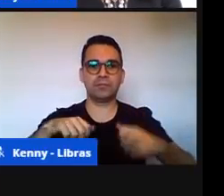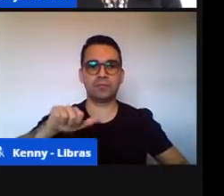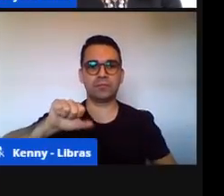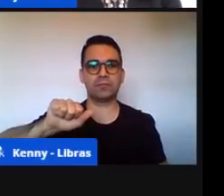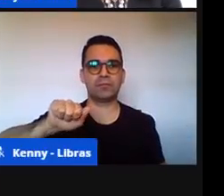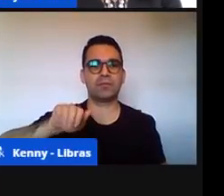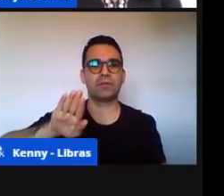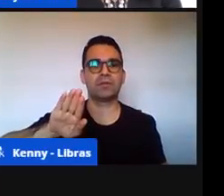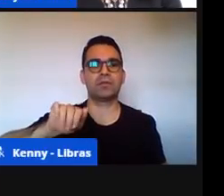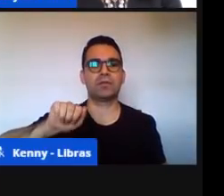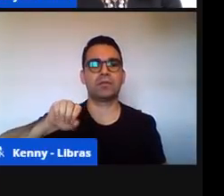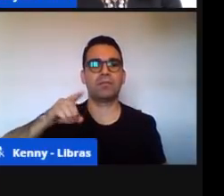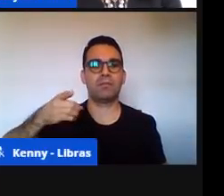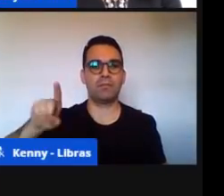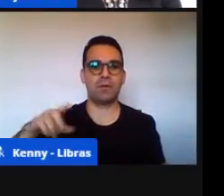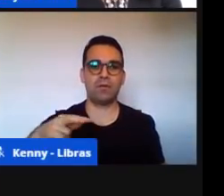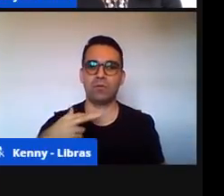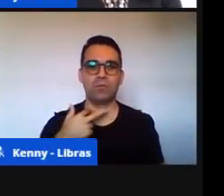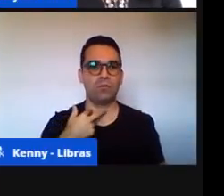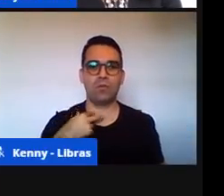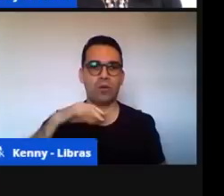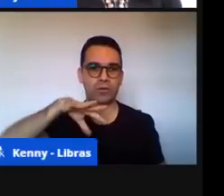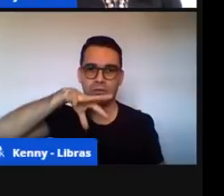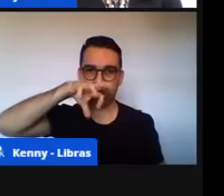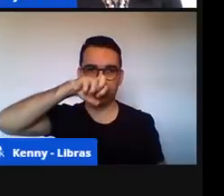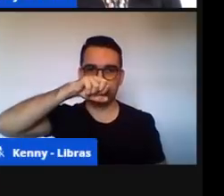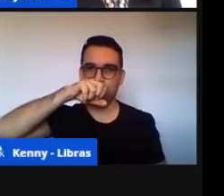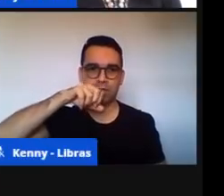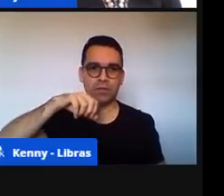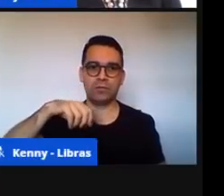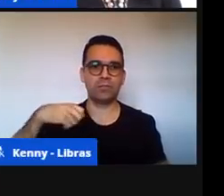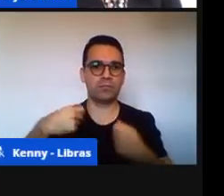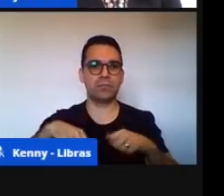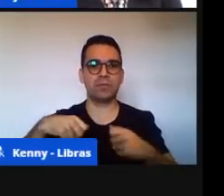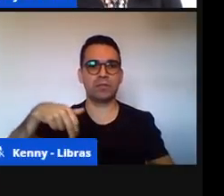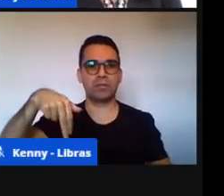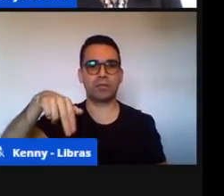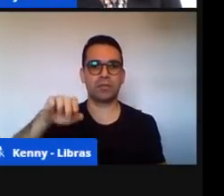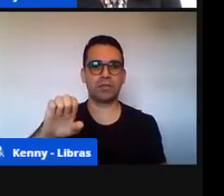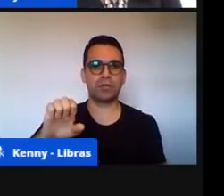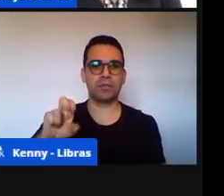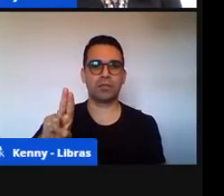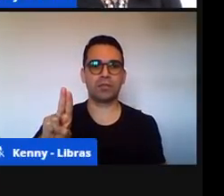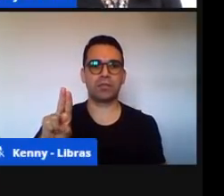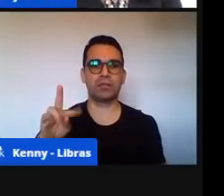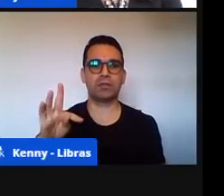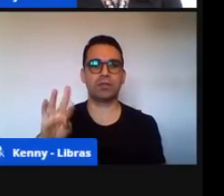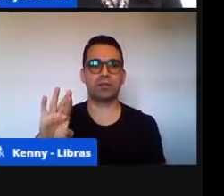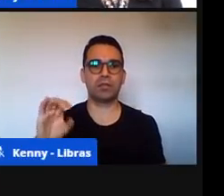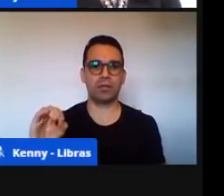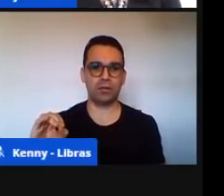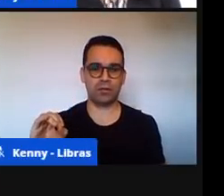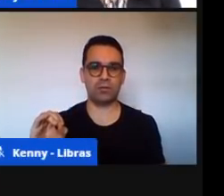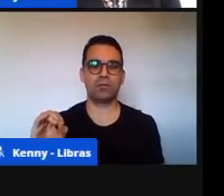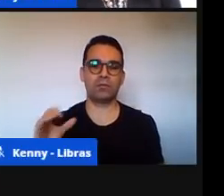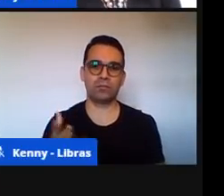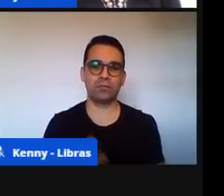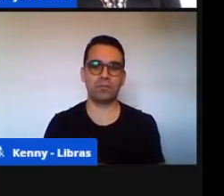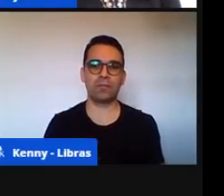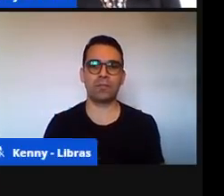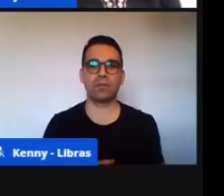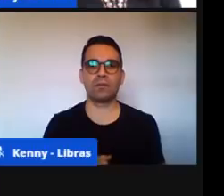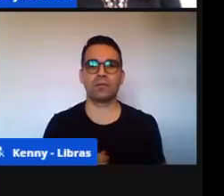seja neutro, antisséptico, sem cheiro, o papel toalha não pode ser reciclado